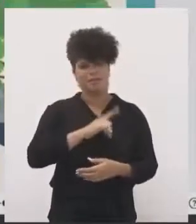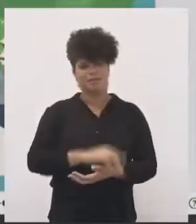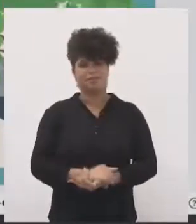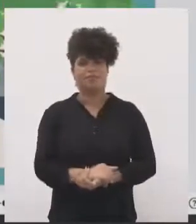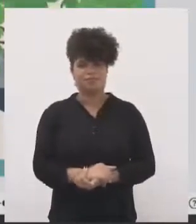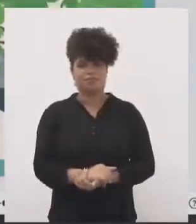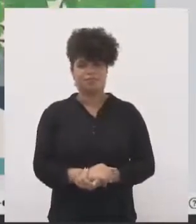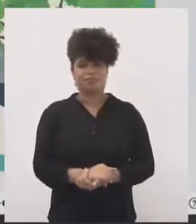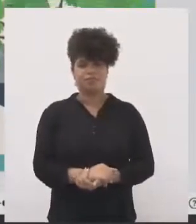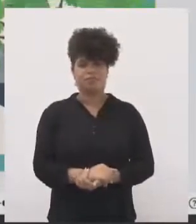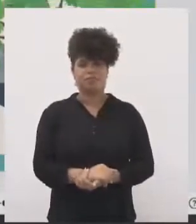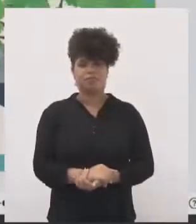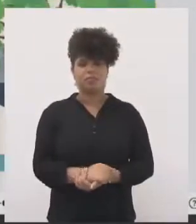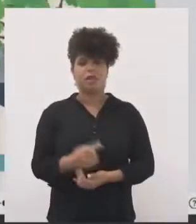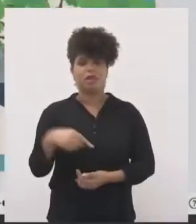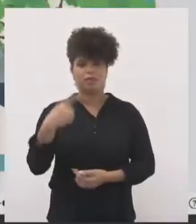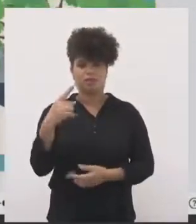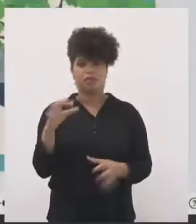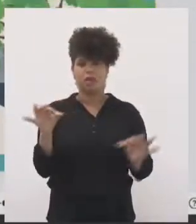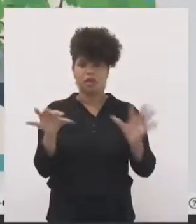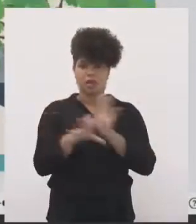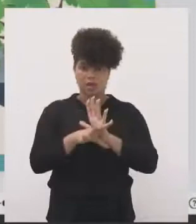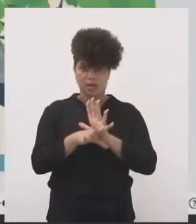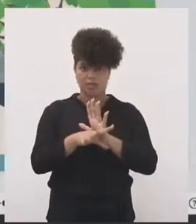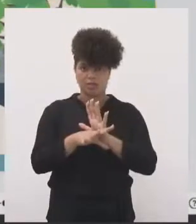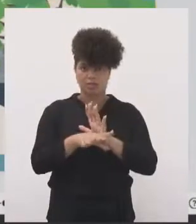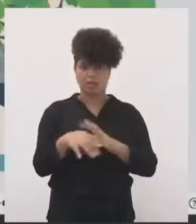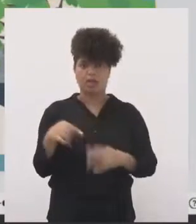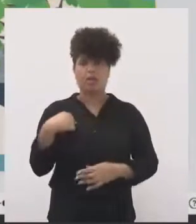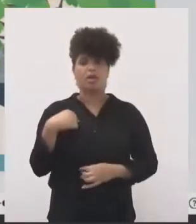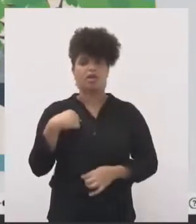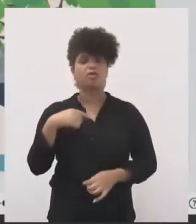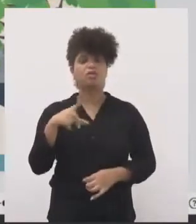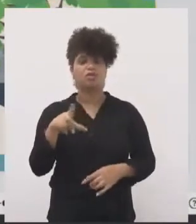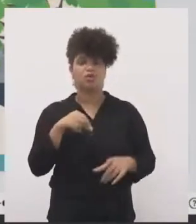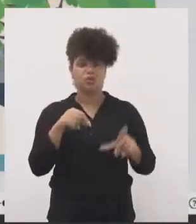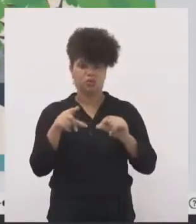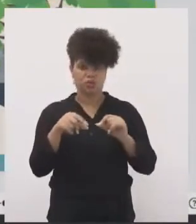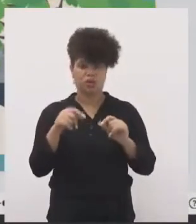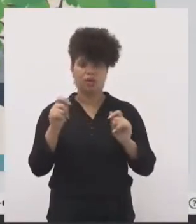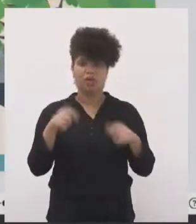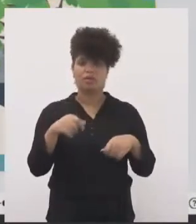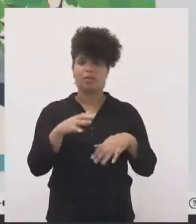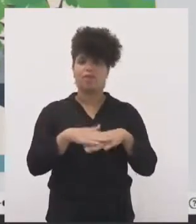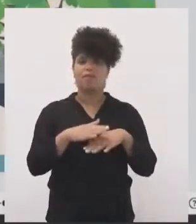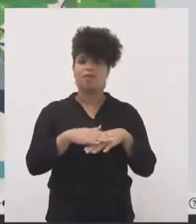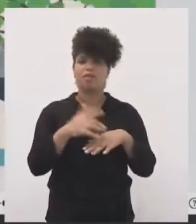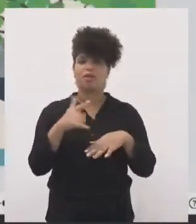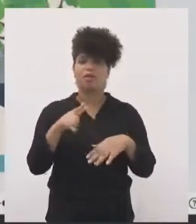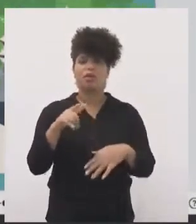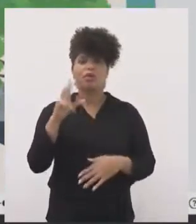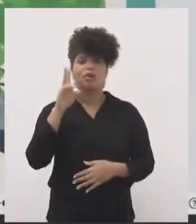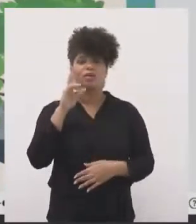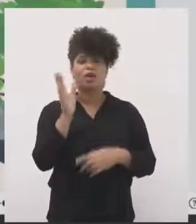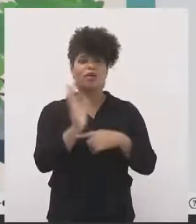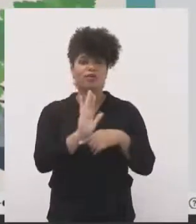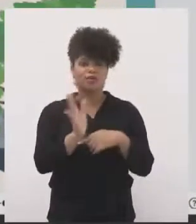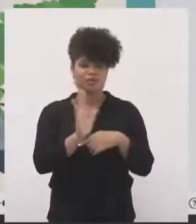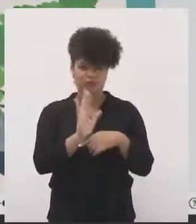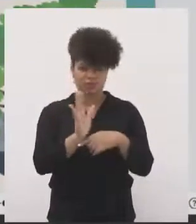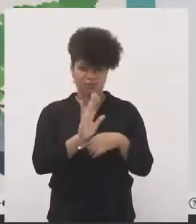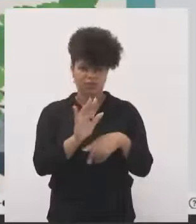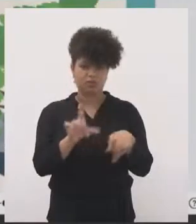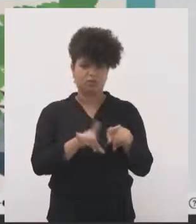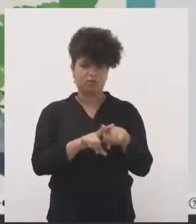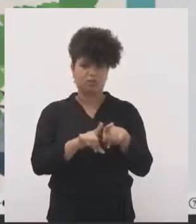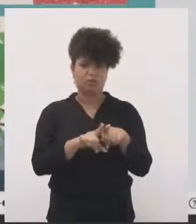tá? Quando eu terminei, eu optei, nesse caso, eu optei por fazer aquela abertura em vídeo e eu optei